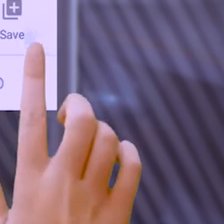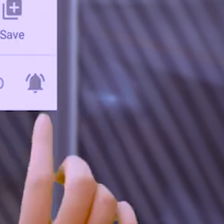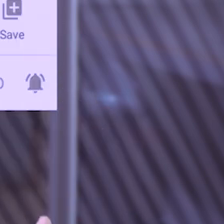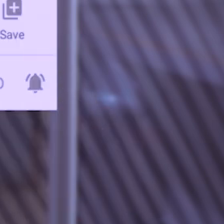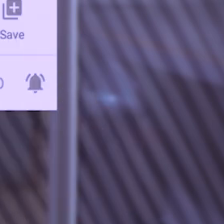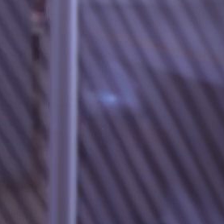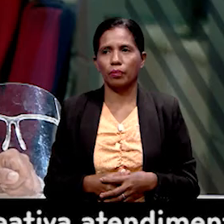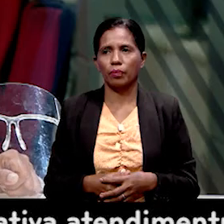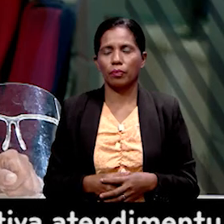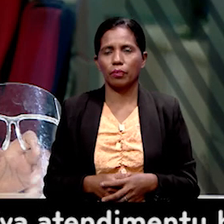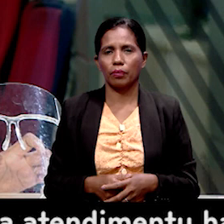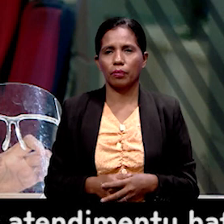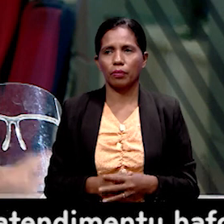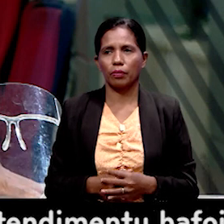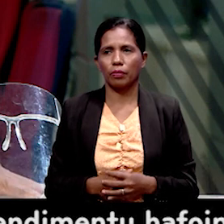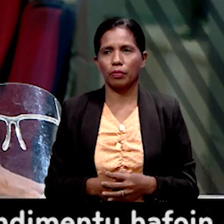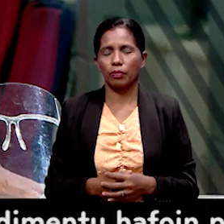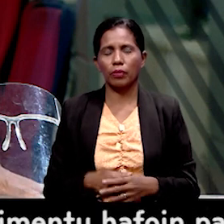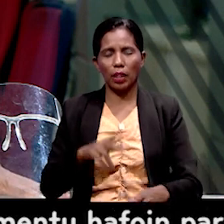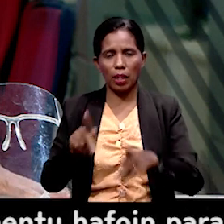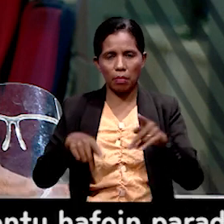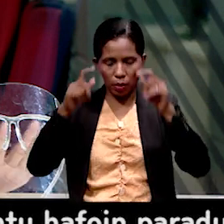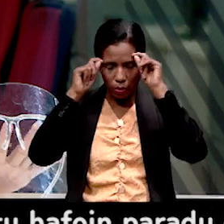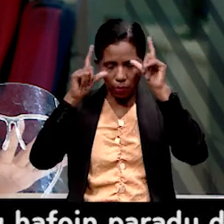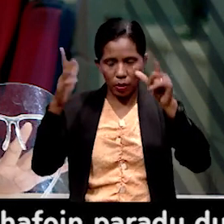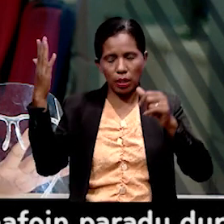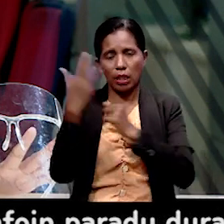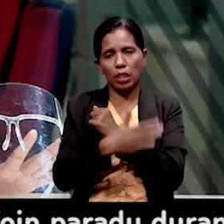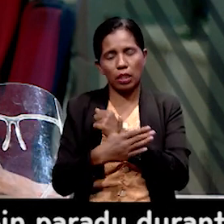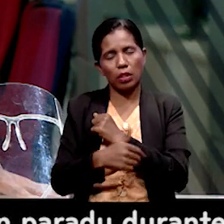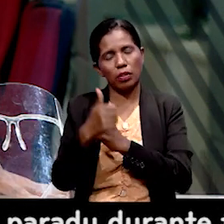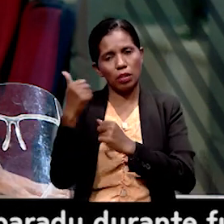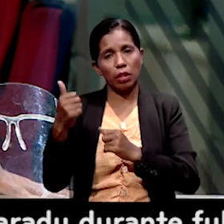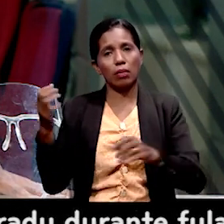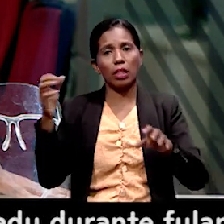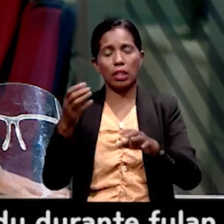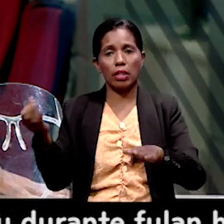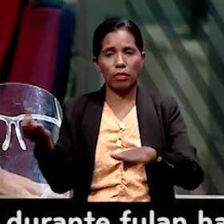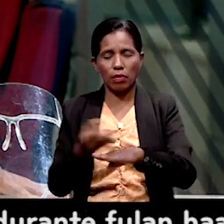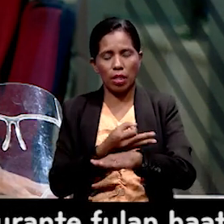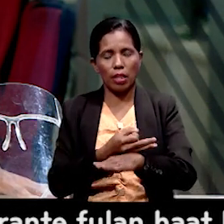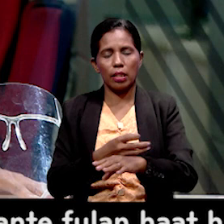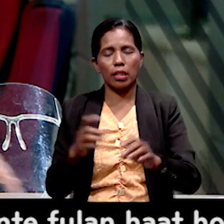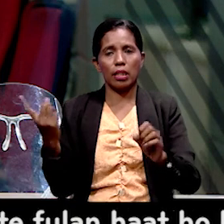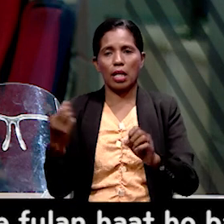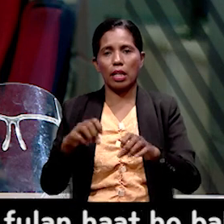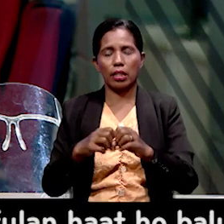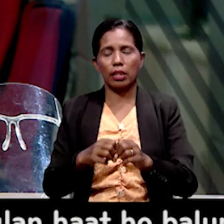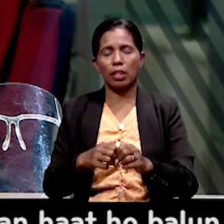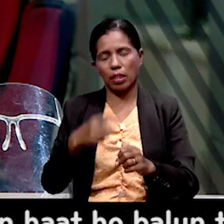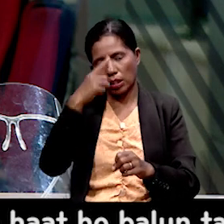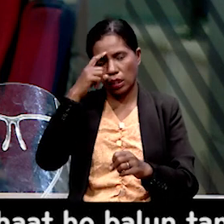de notificação. Cidadão timoranho estrangeiro nebe documento Mateona considera válido na Fatim tamba